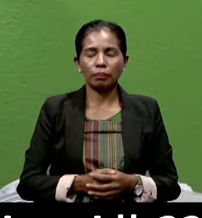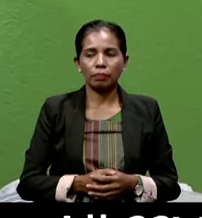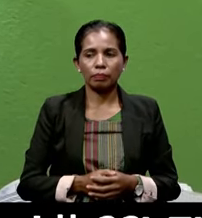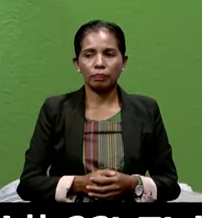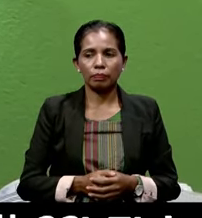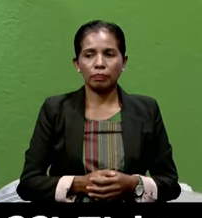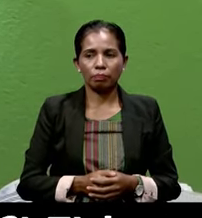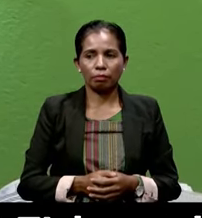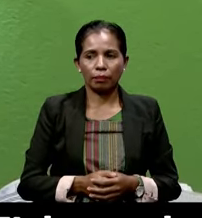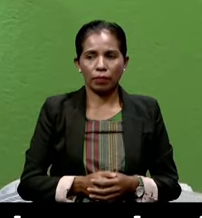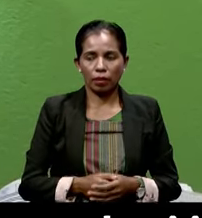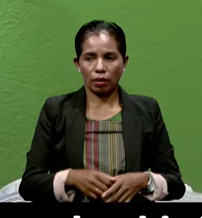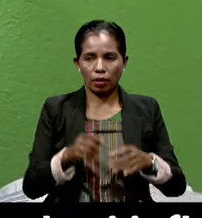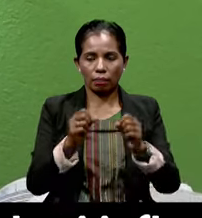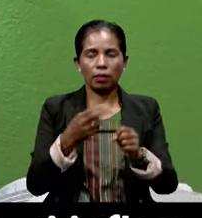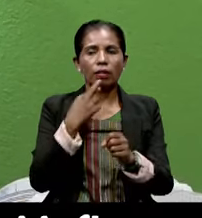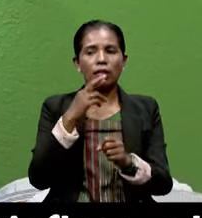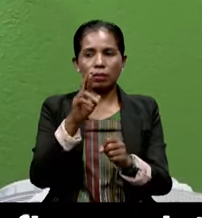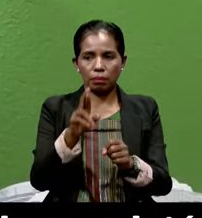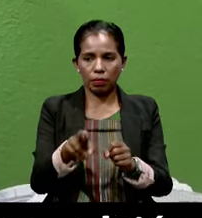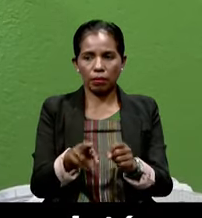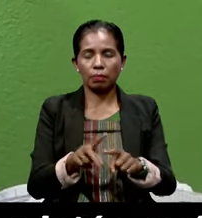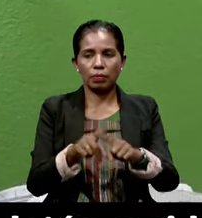Ida ne mais ou menos bele responde ona, mas